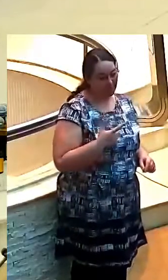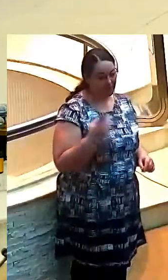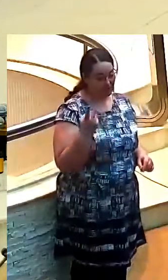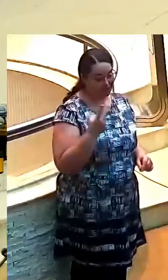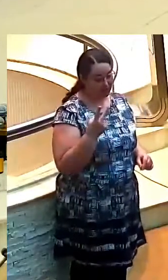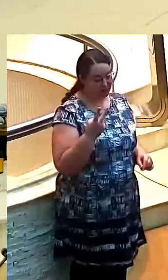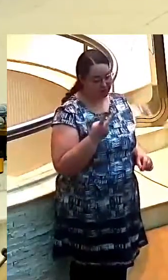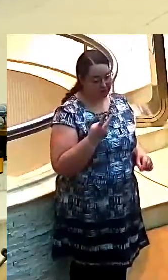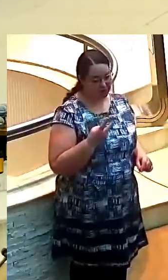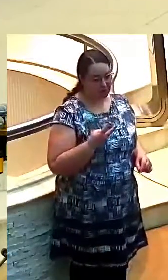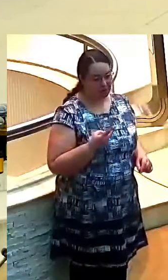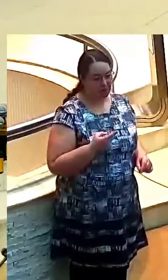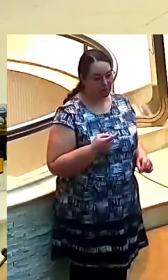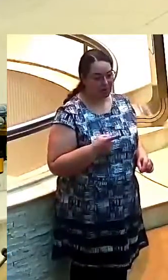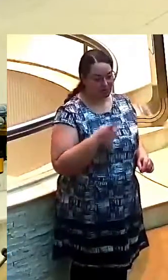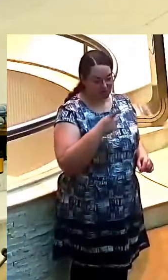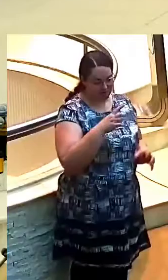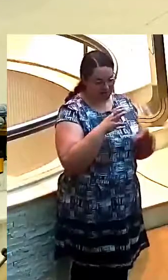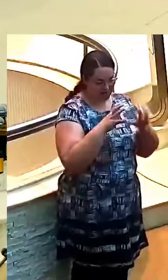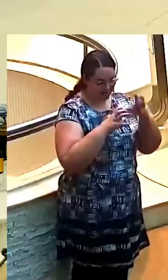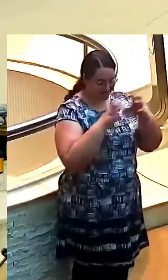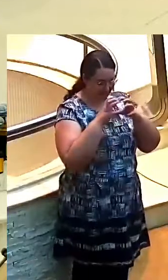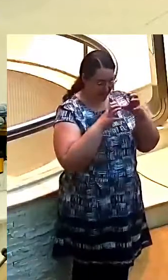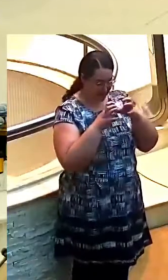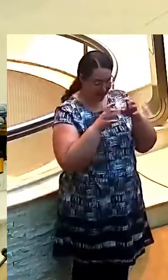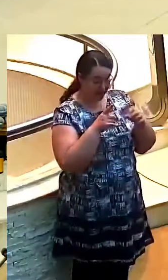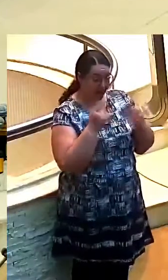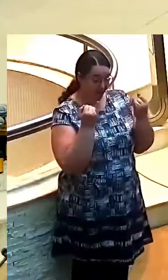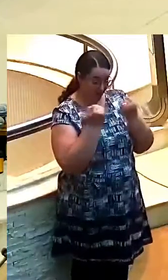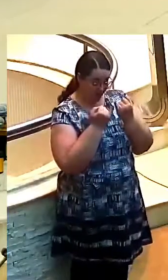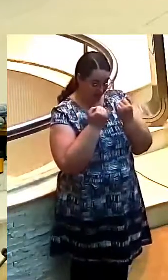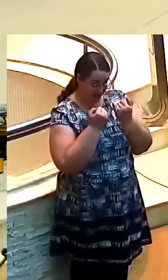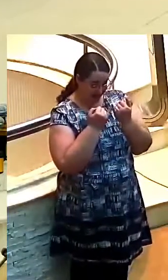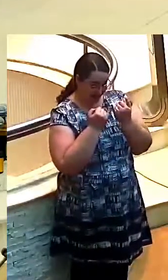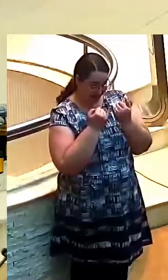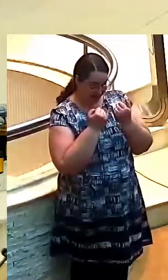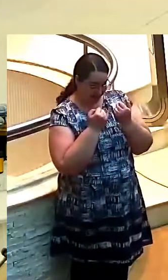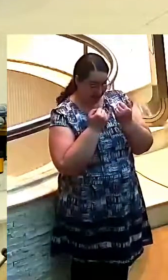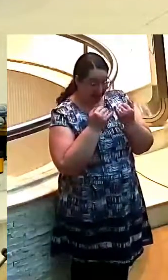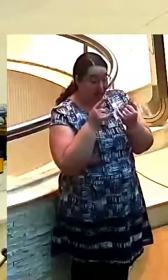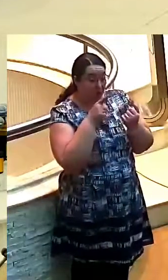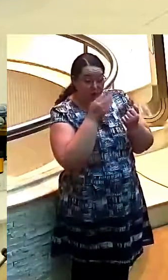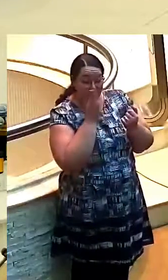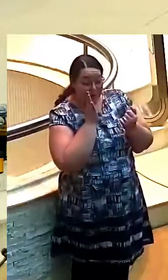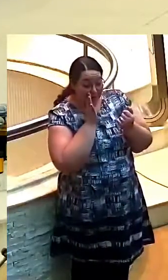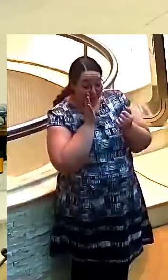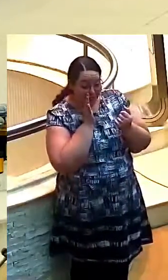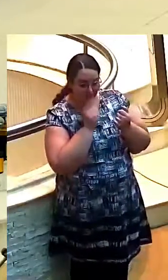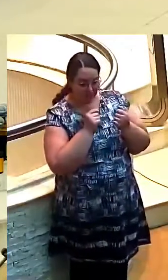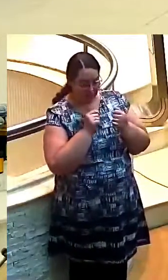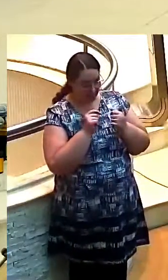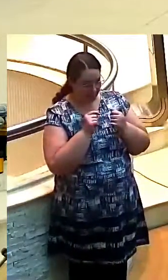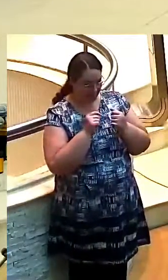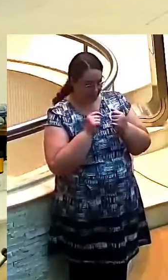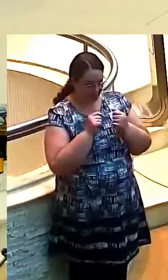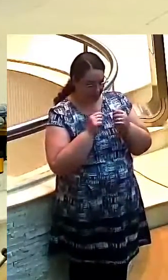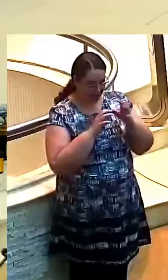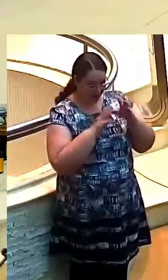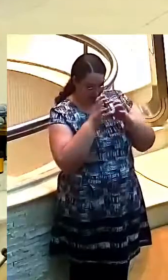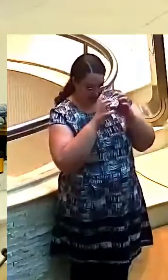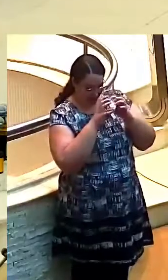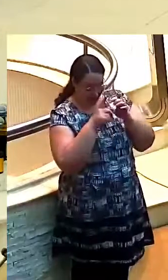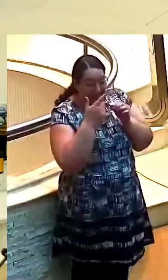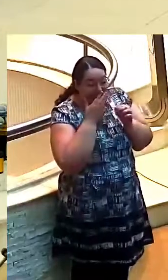de, criar contendas, ou não, será, repreensível, ou, irrepreensível,